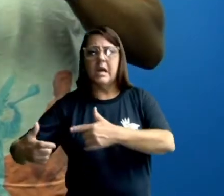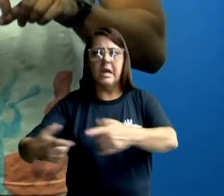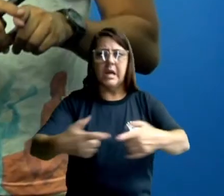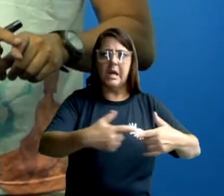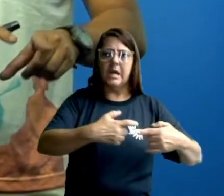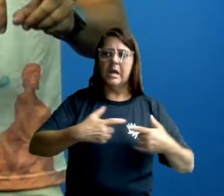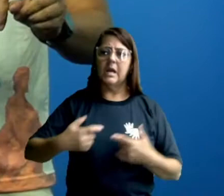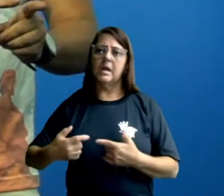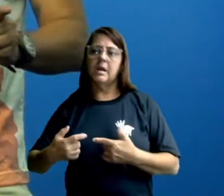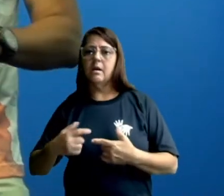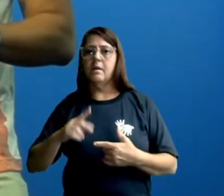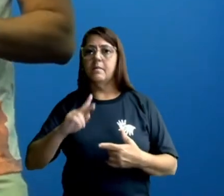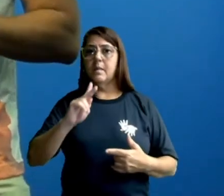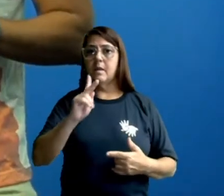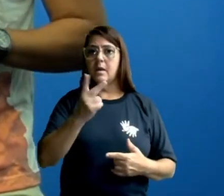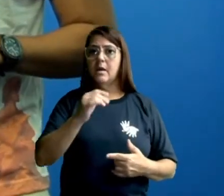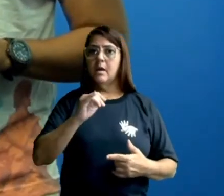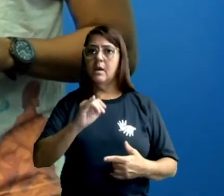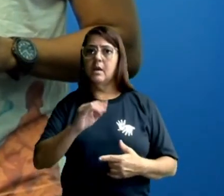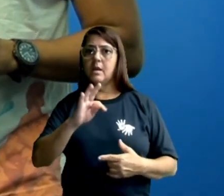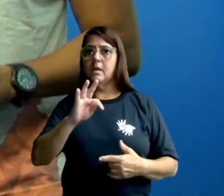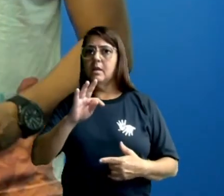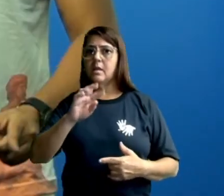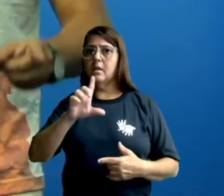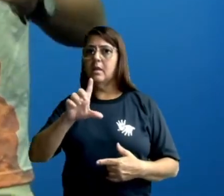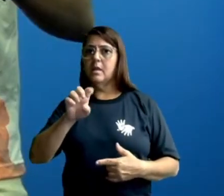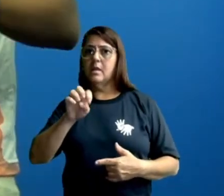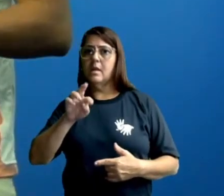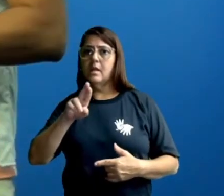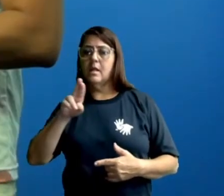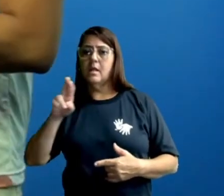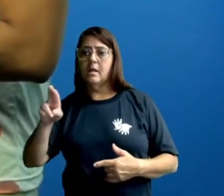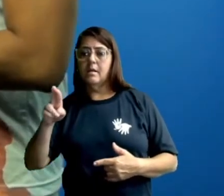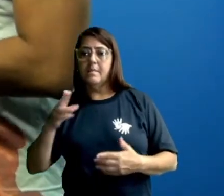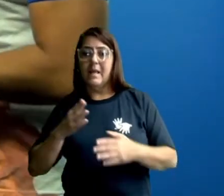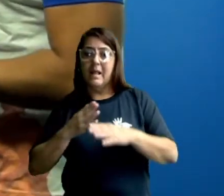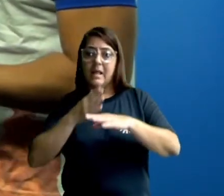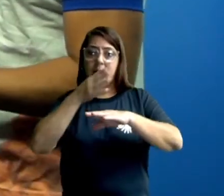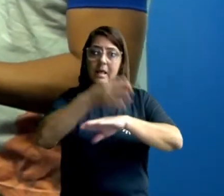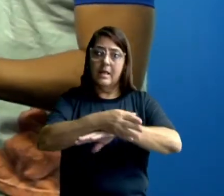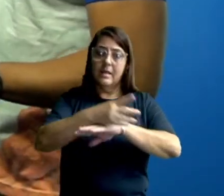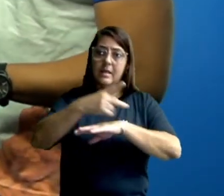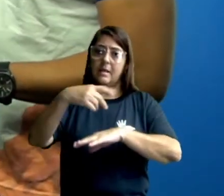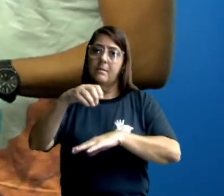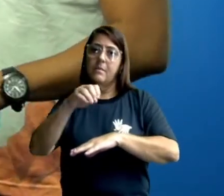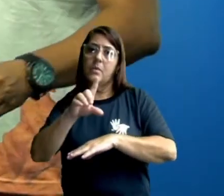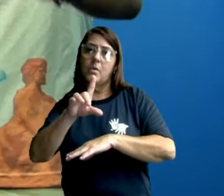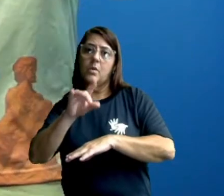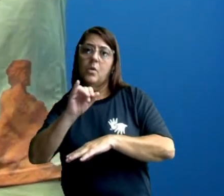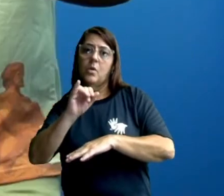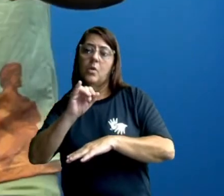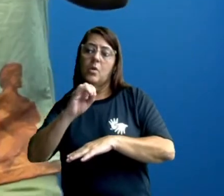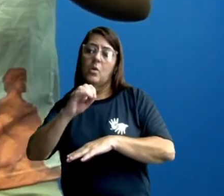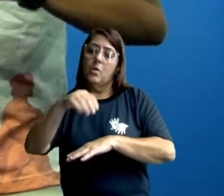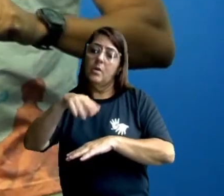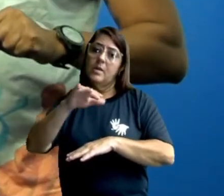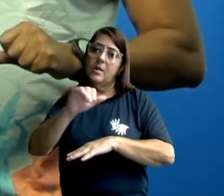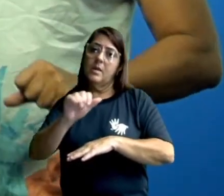vai ser quando Hitler invade a Polônia. Até então, ele já tinha, como vocês viram aqui,